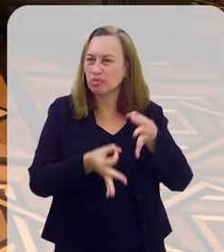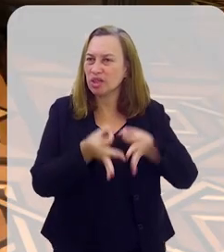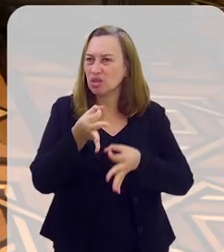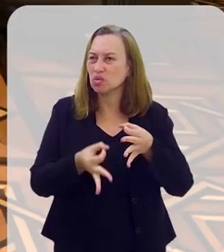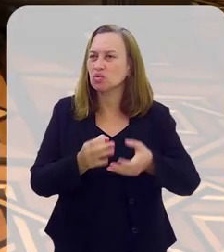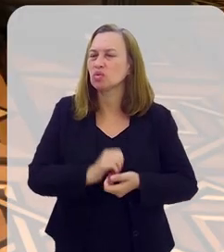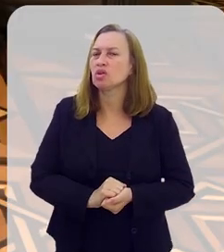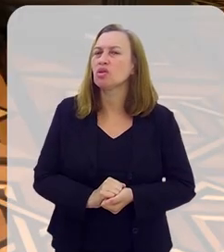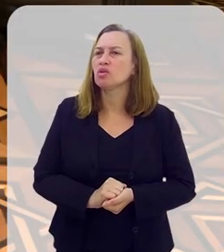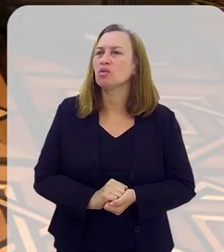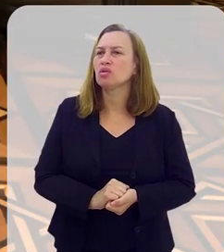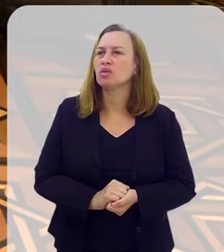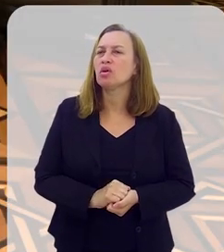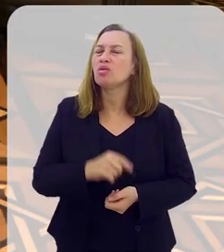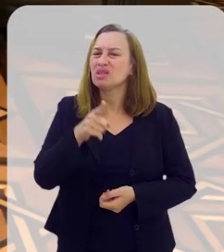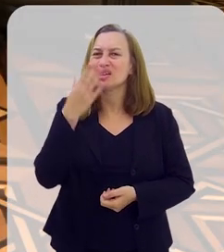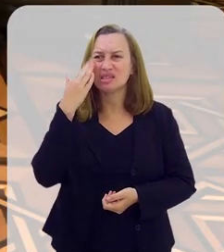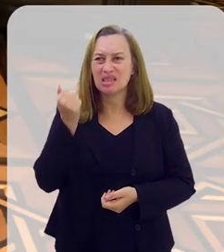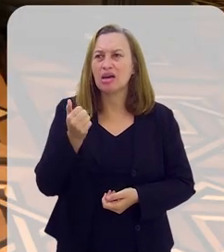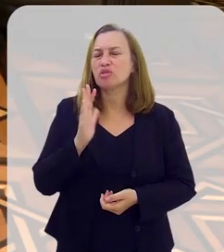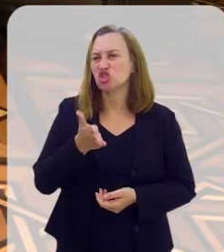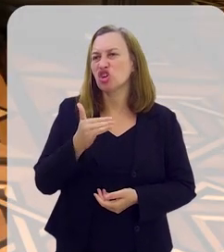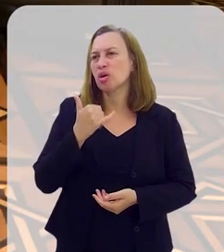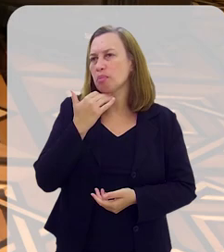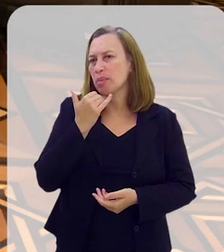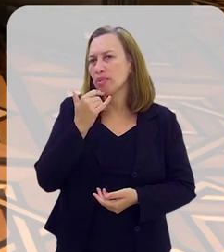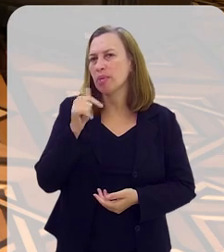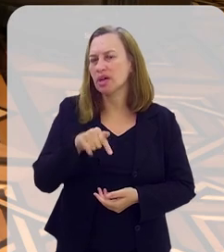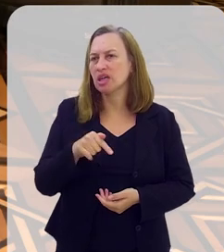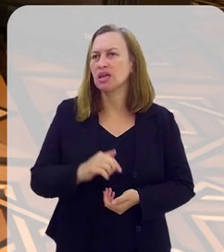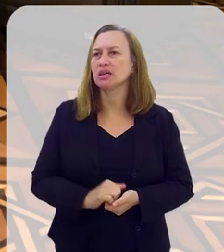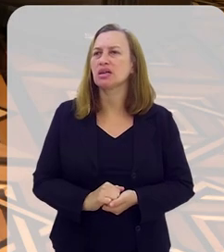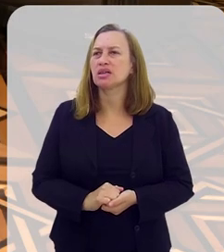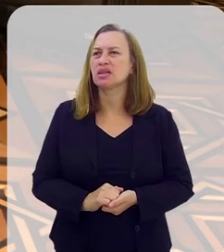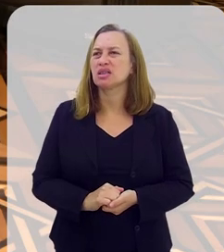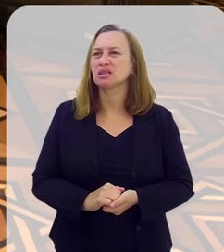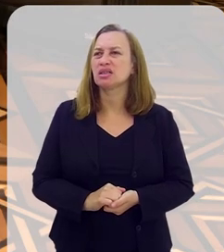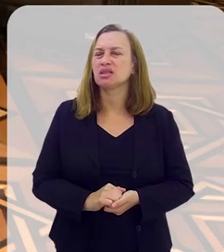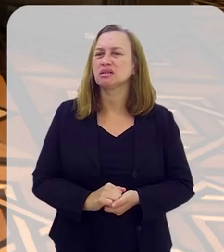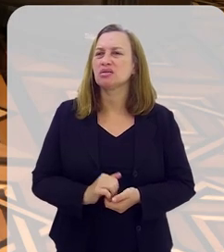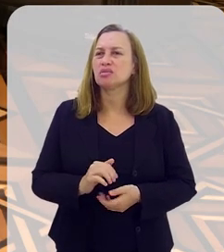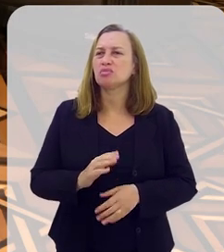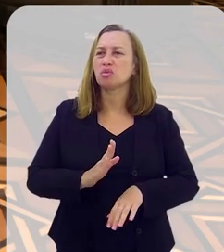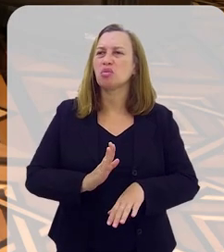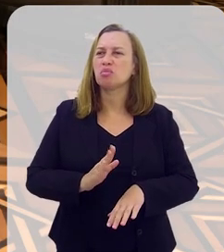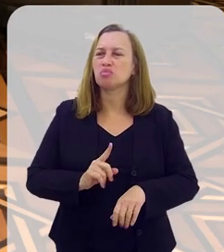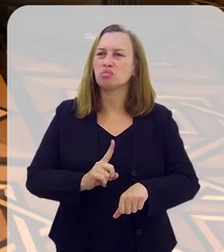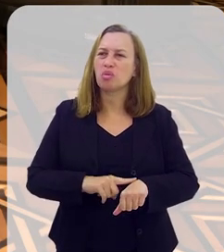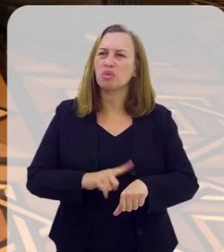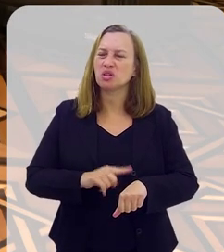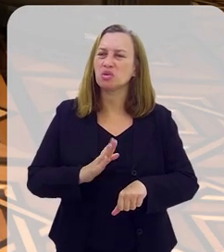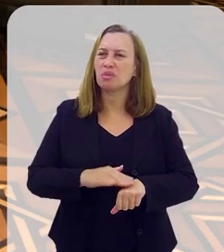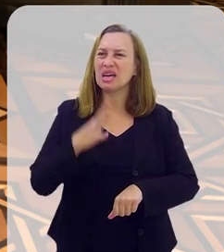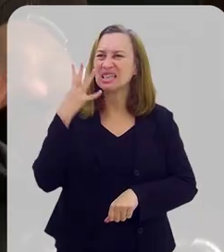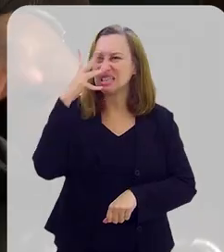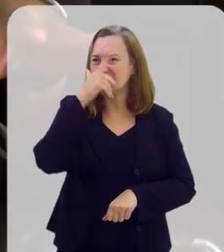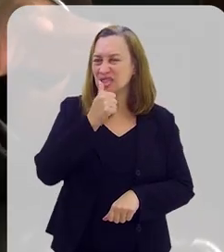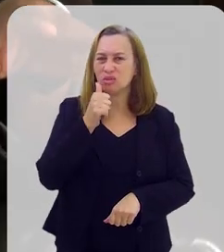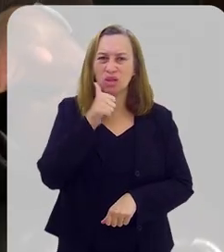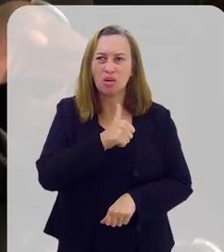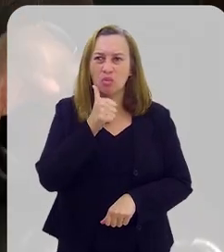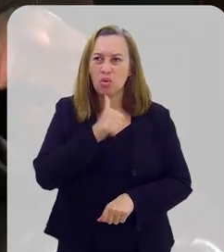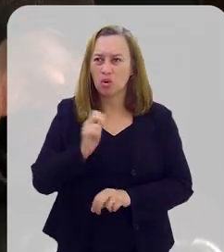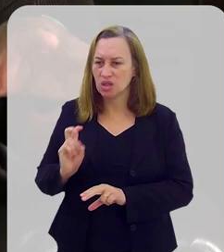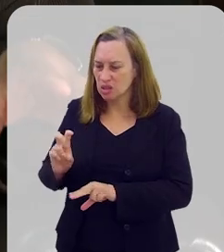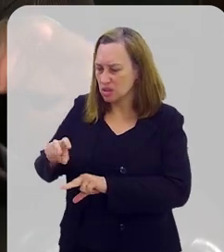julgamento sim você sabe que a gente já bateu um papo aqui uma das cenas mais linda lindas é quando